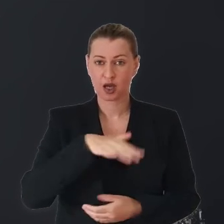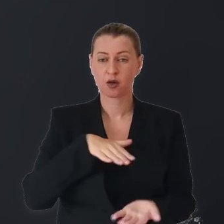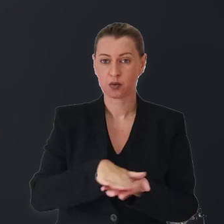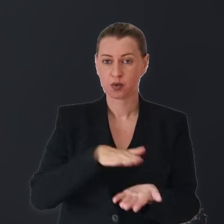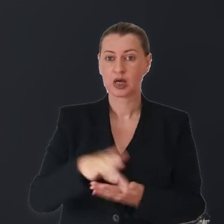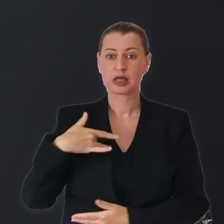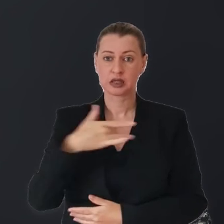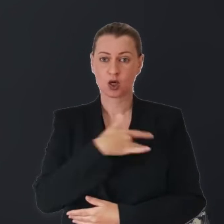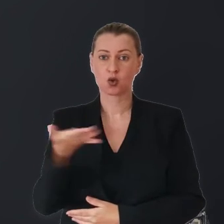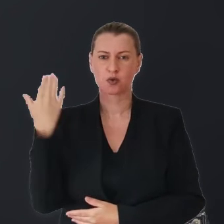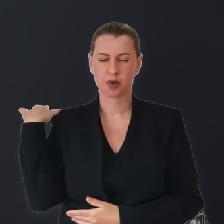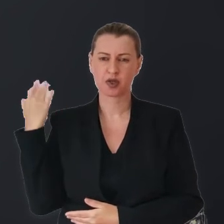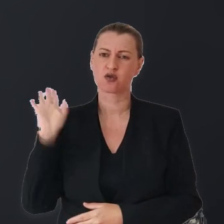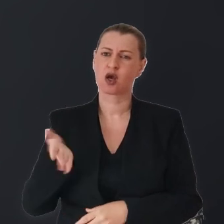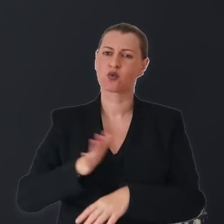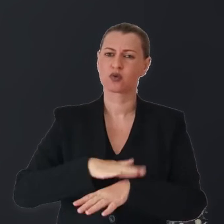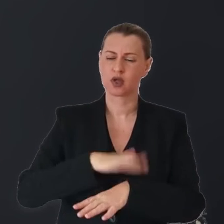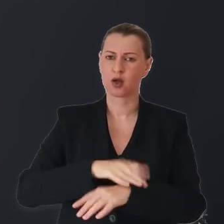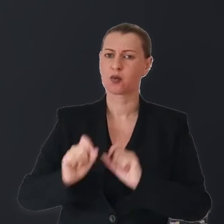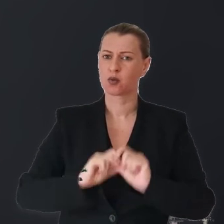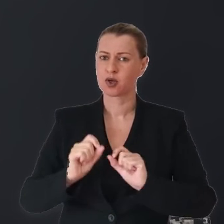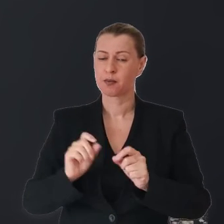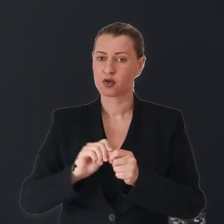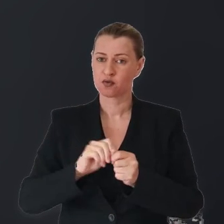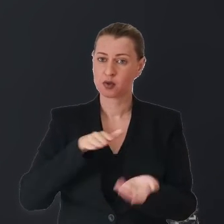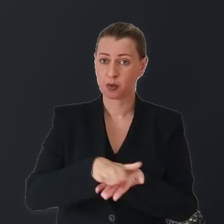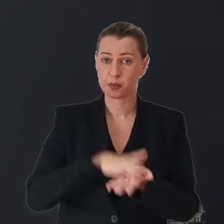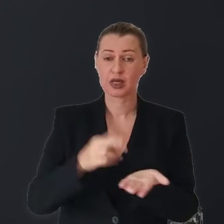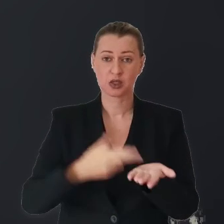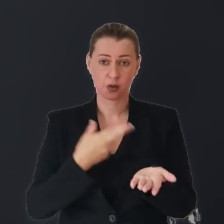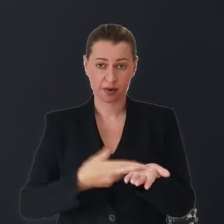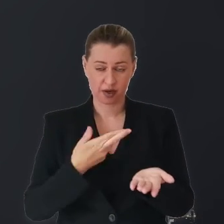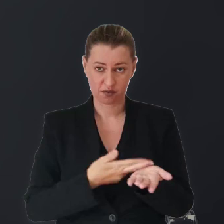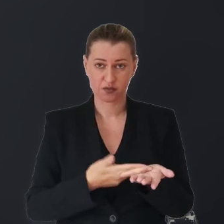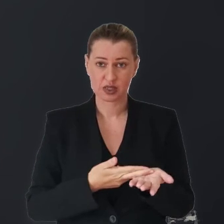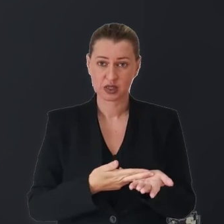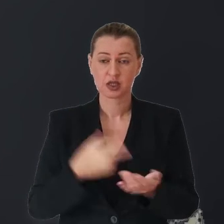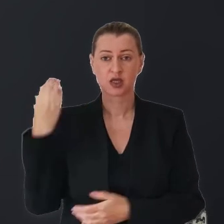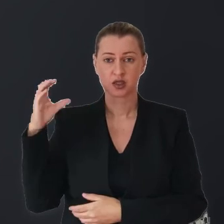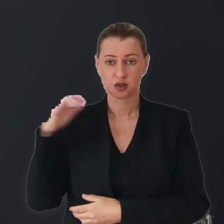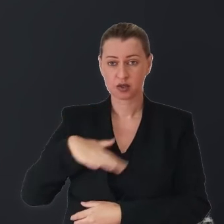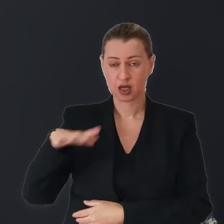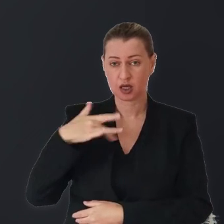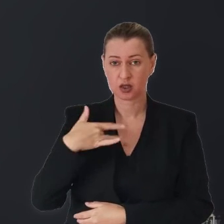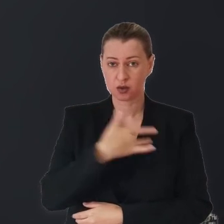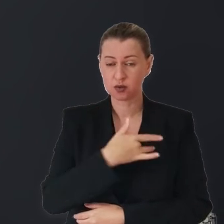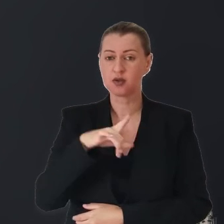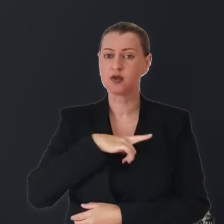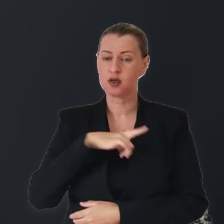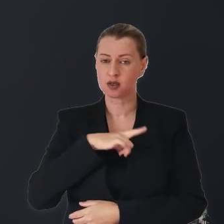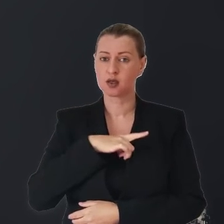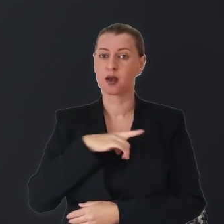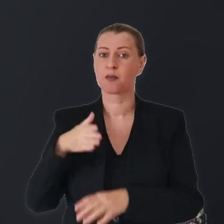saúde, ultimamente, né? Faz um tempo já, que para te publicar numa revista, né, científica da área da saúde tem que